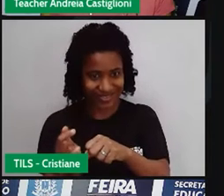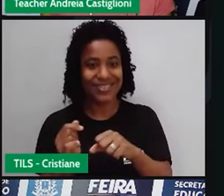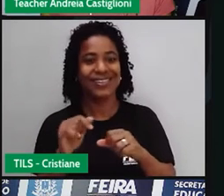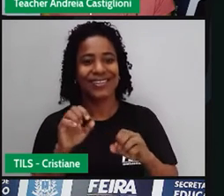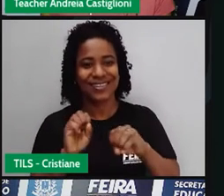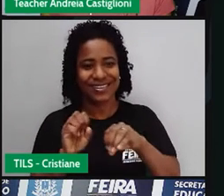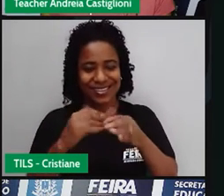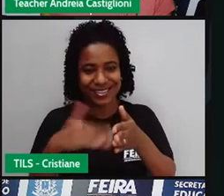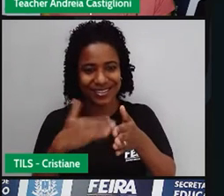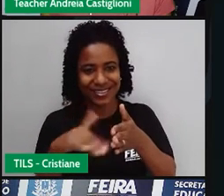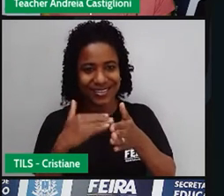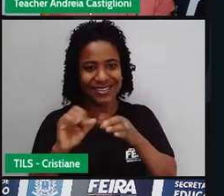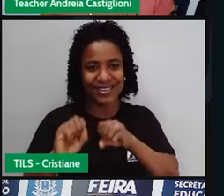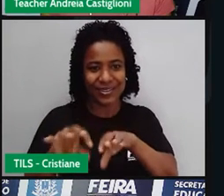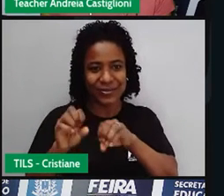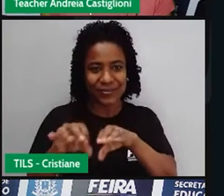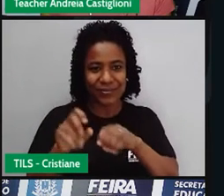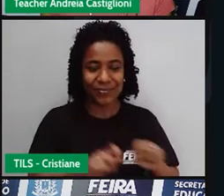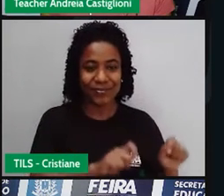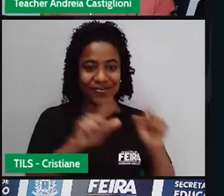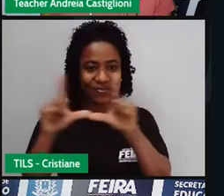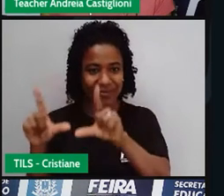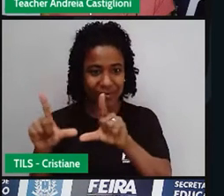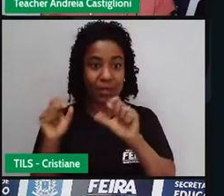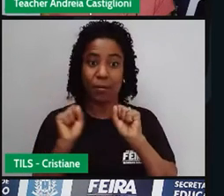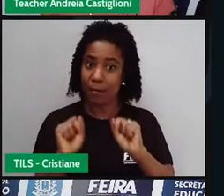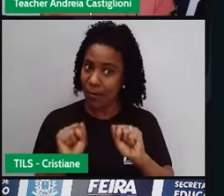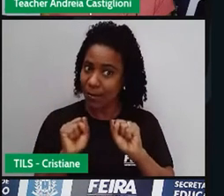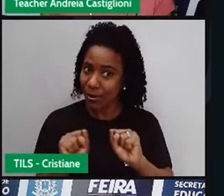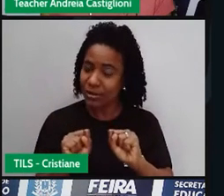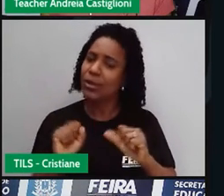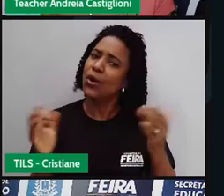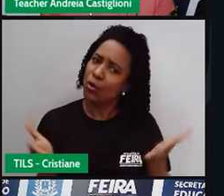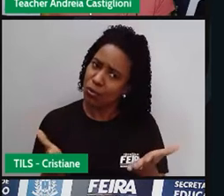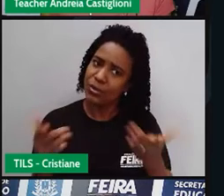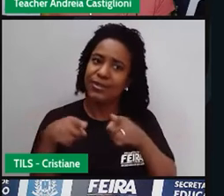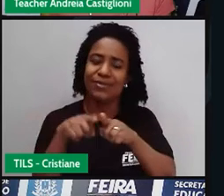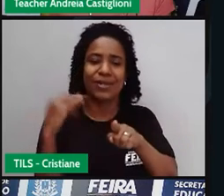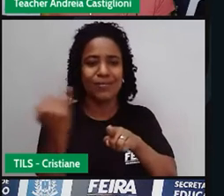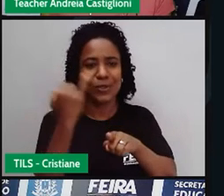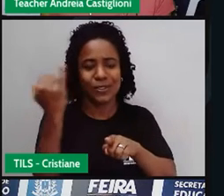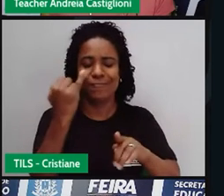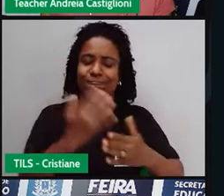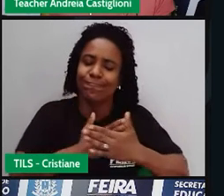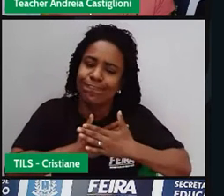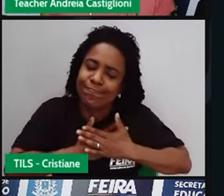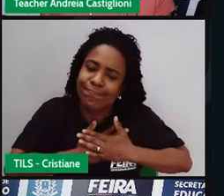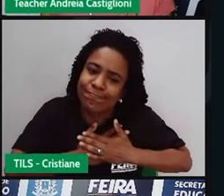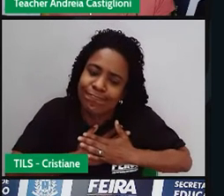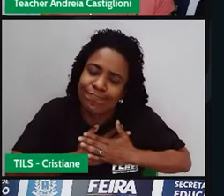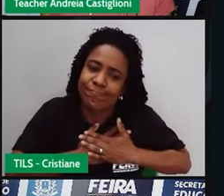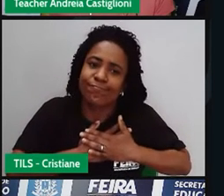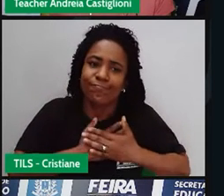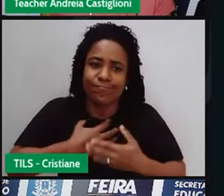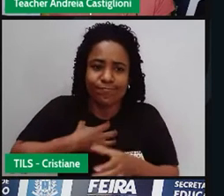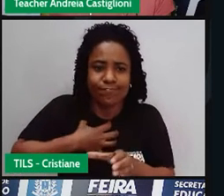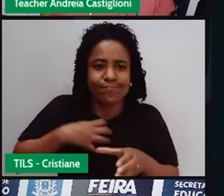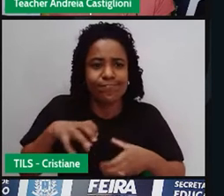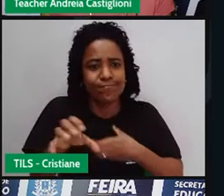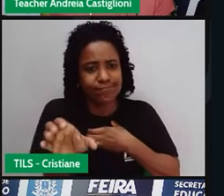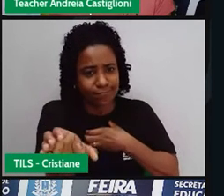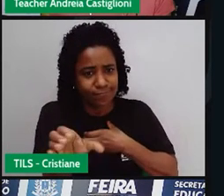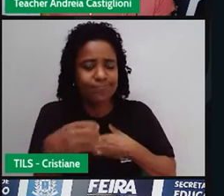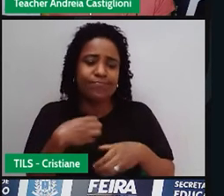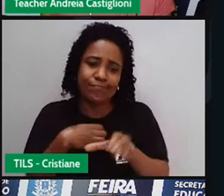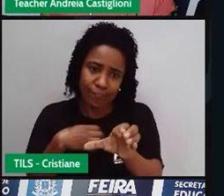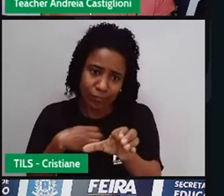hoje e sempre é importante que a gente até City a solidariedade então é possível que exista um